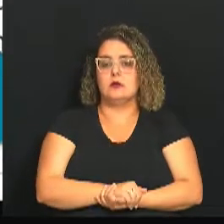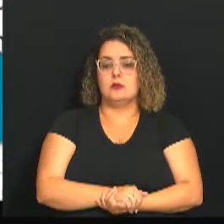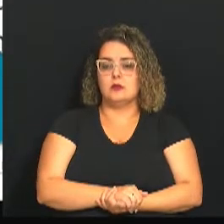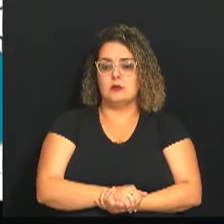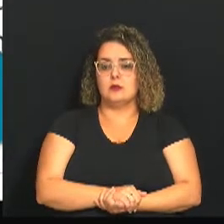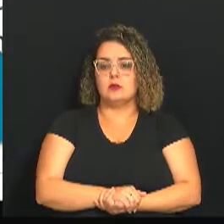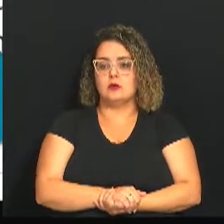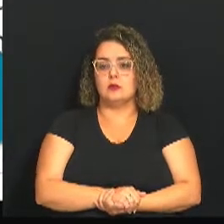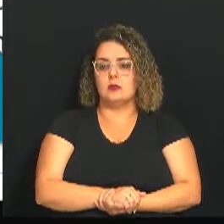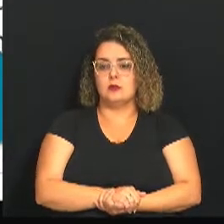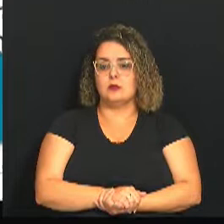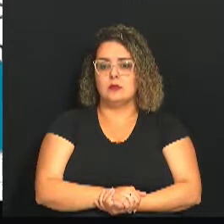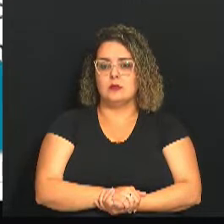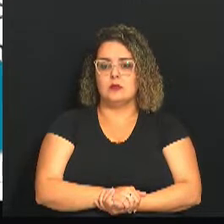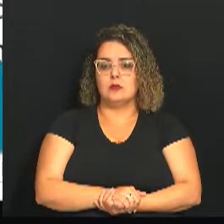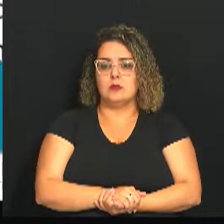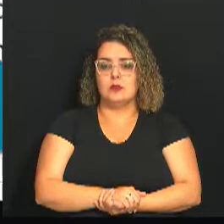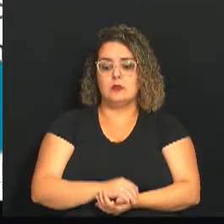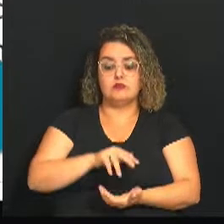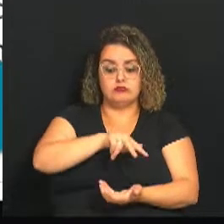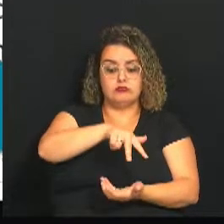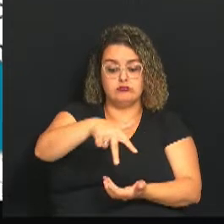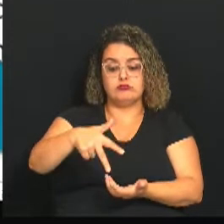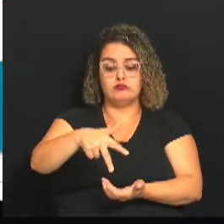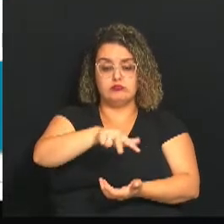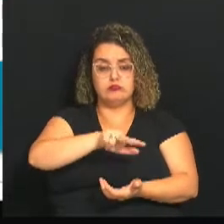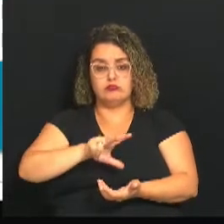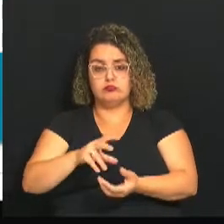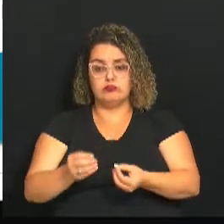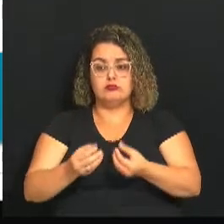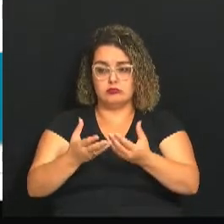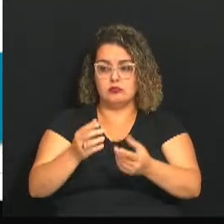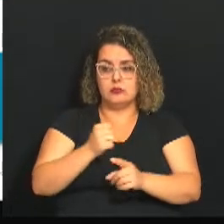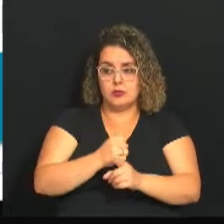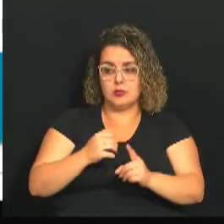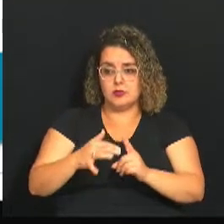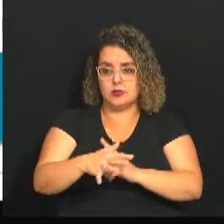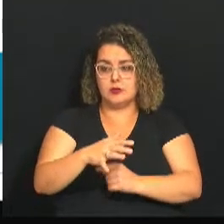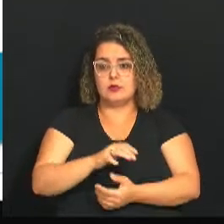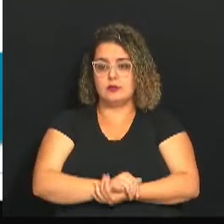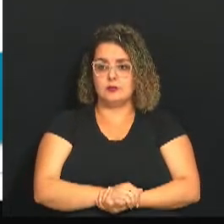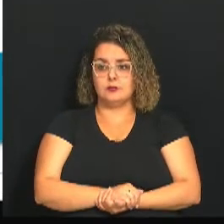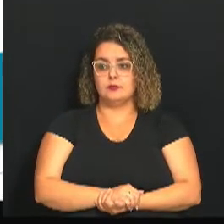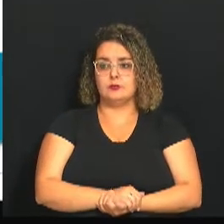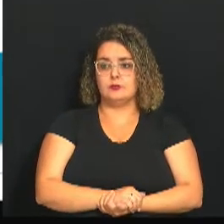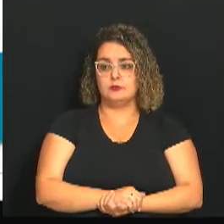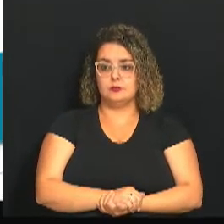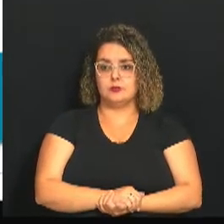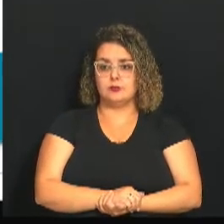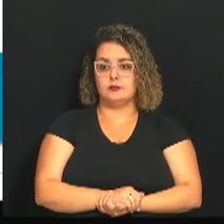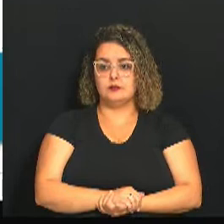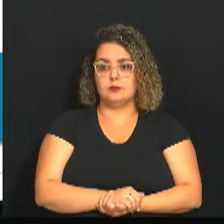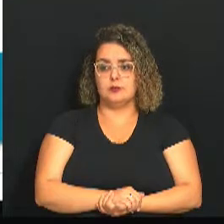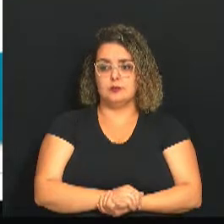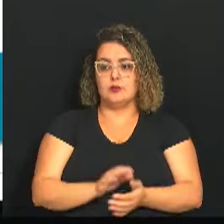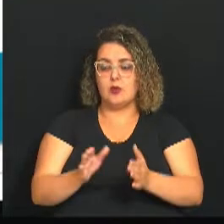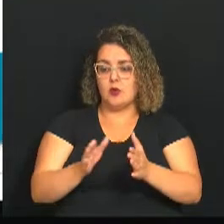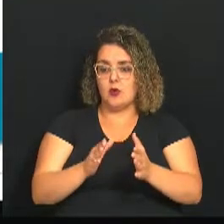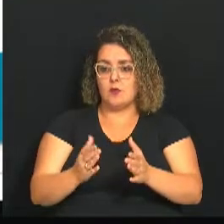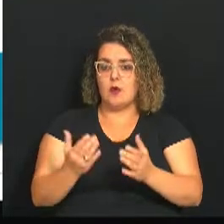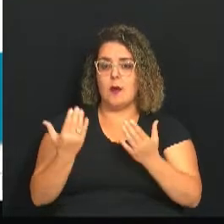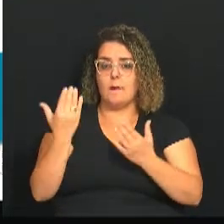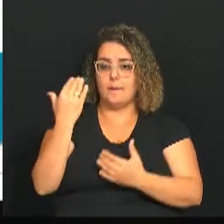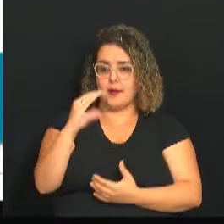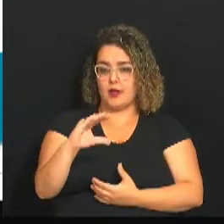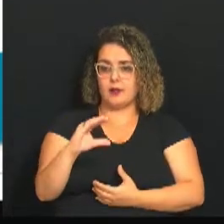eventos meteorológicos trazem para a sociedade. O Instituto Nacional de Meteorologia recentemente lançou essa